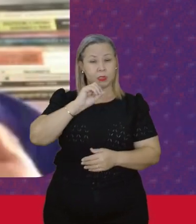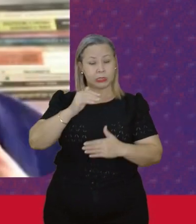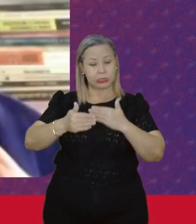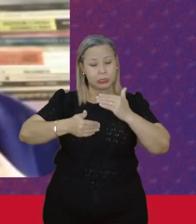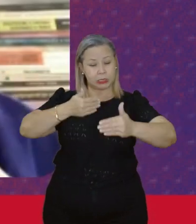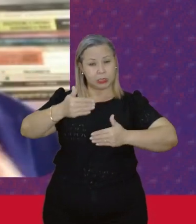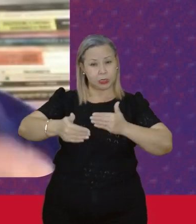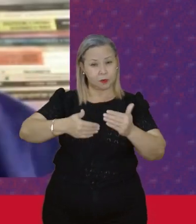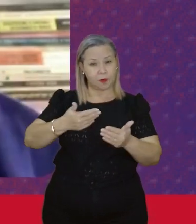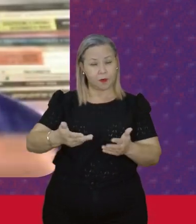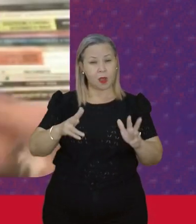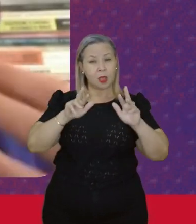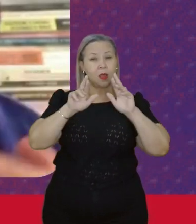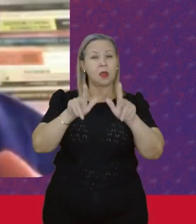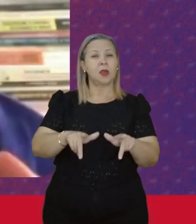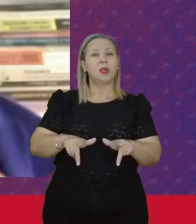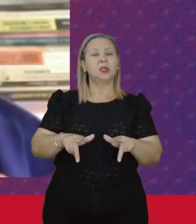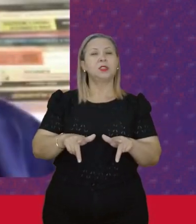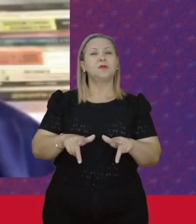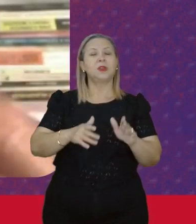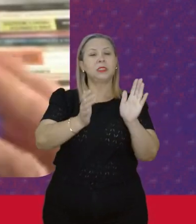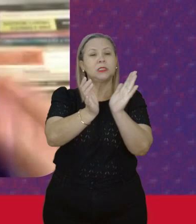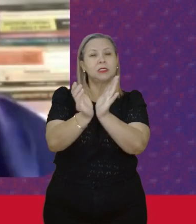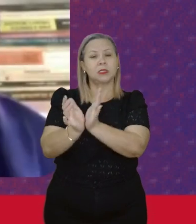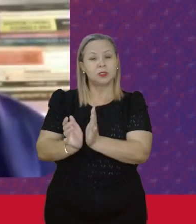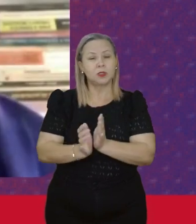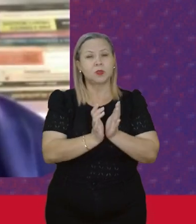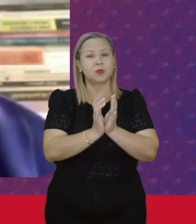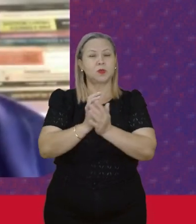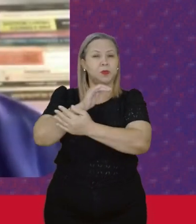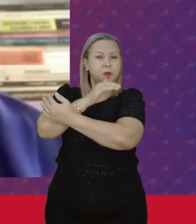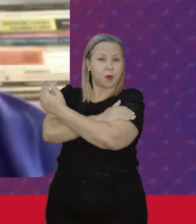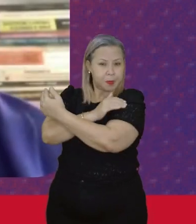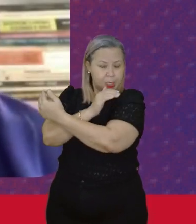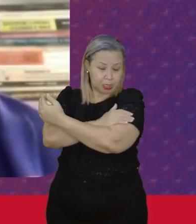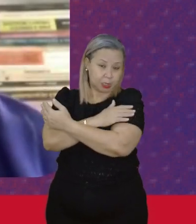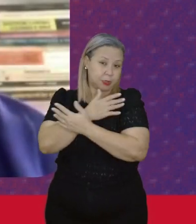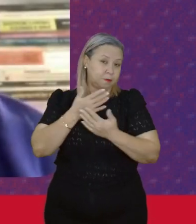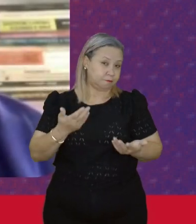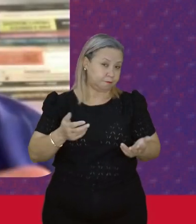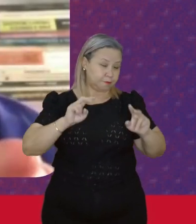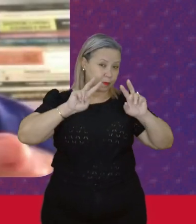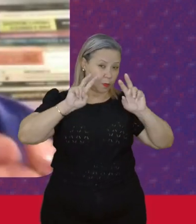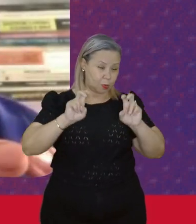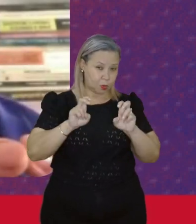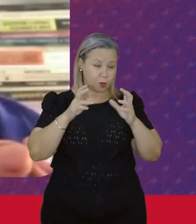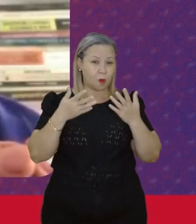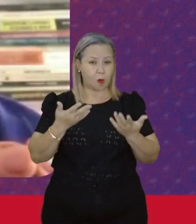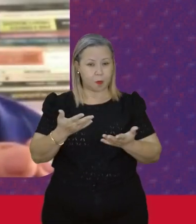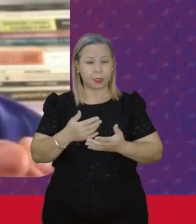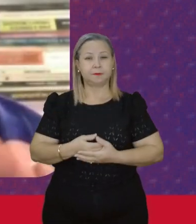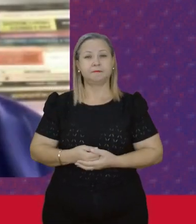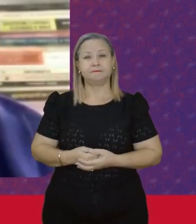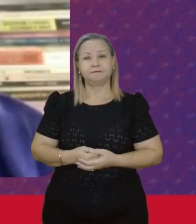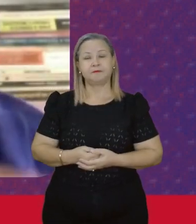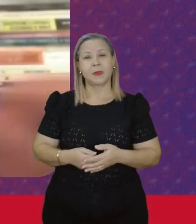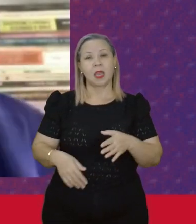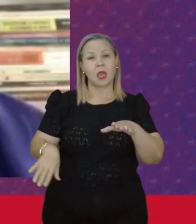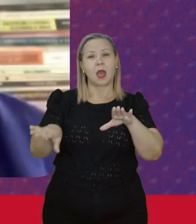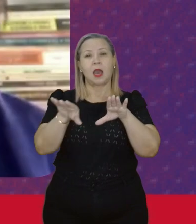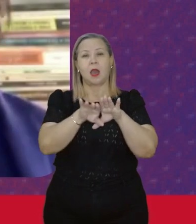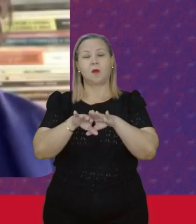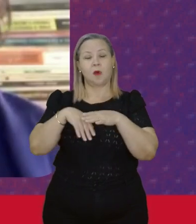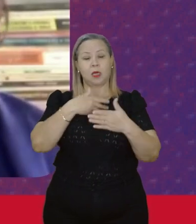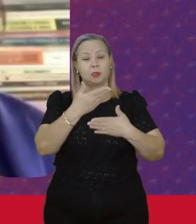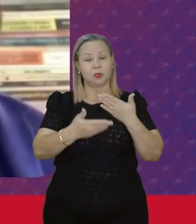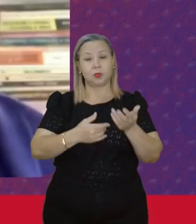desenvolveu diferentes correntes do feminismo sobre a igualdade entre homens